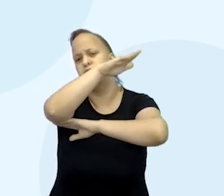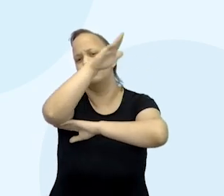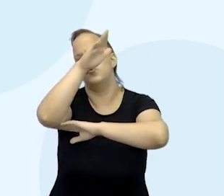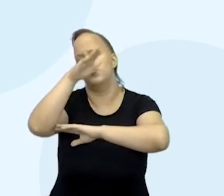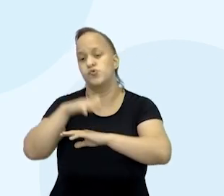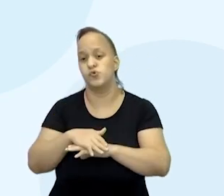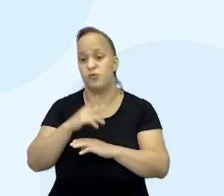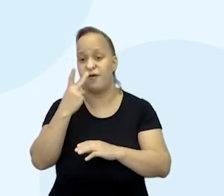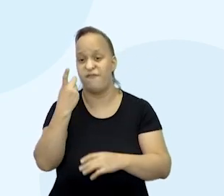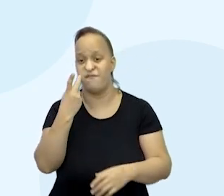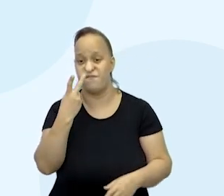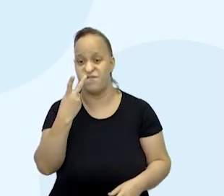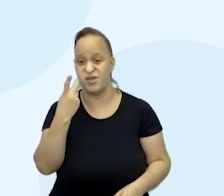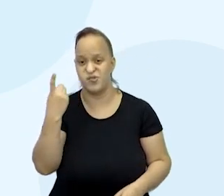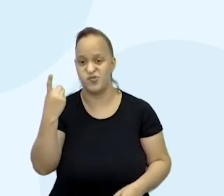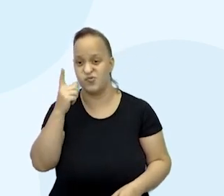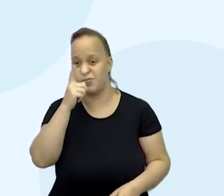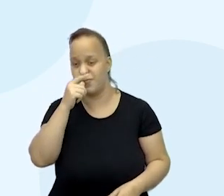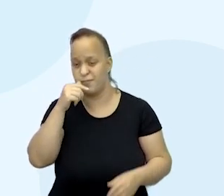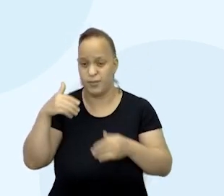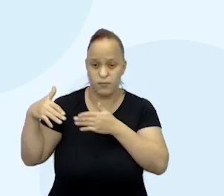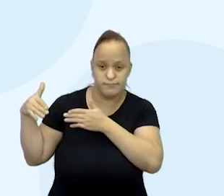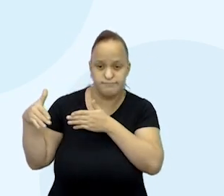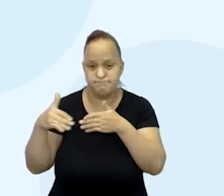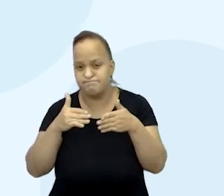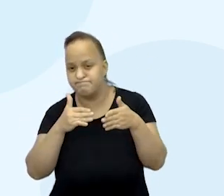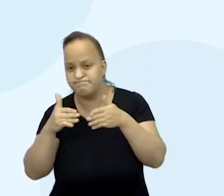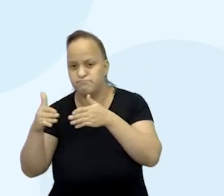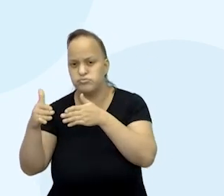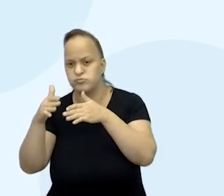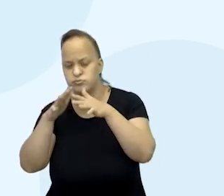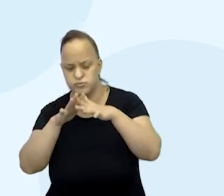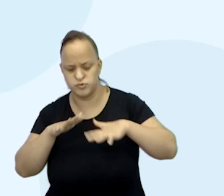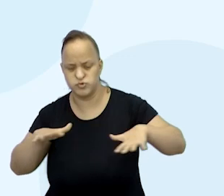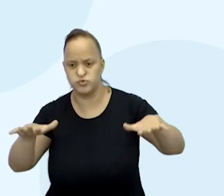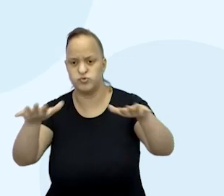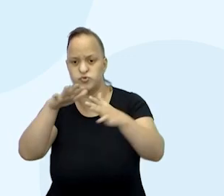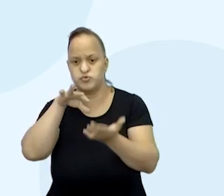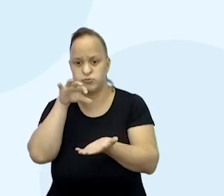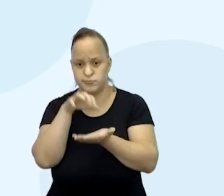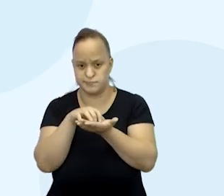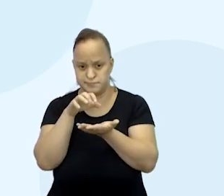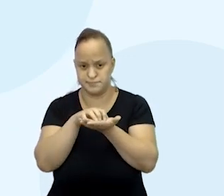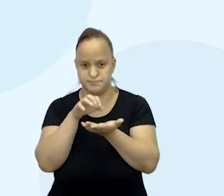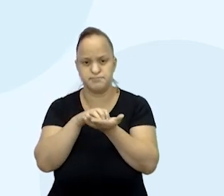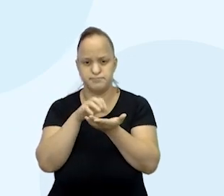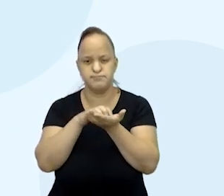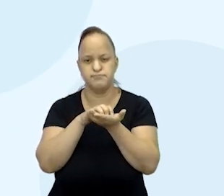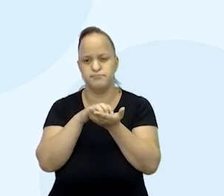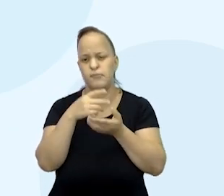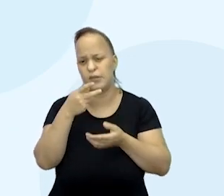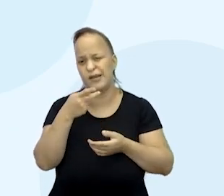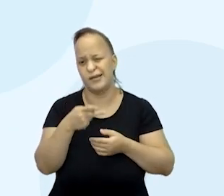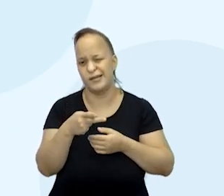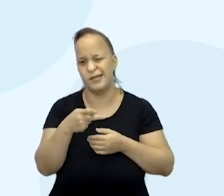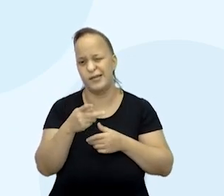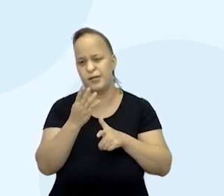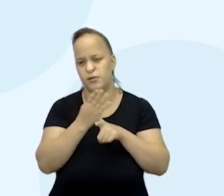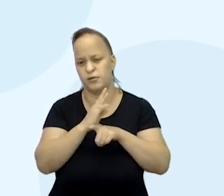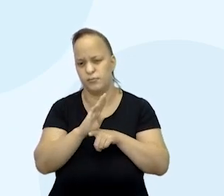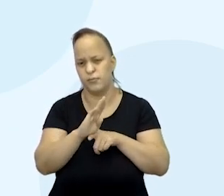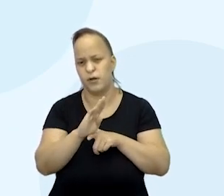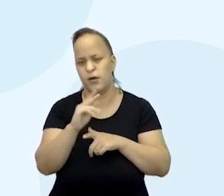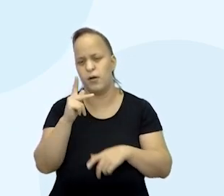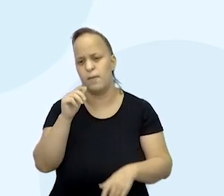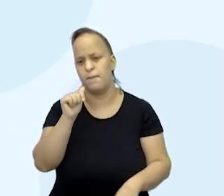bacias hidrográficas. O clima na região central, né, onde se encontra o bairro de Paraisópolis, é